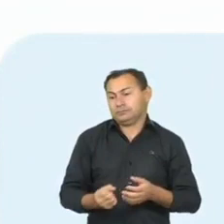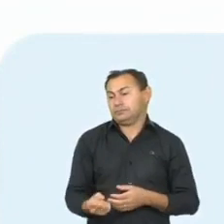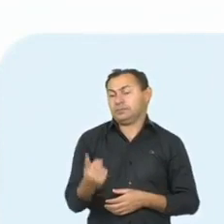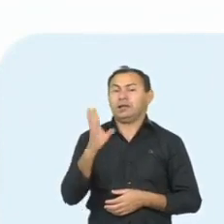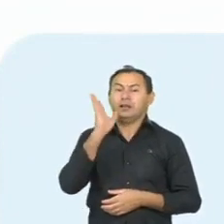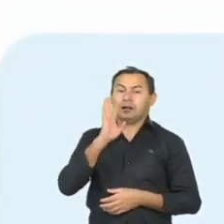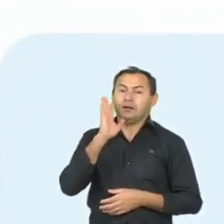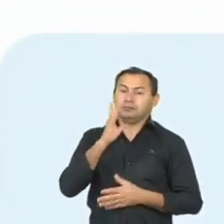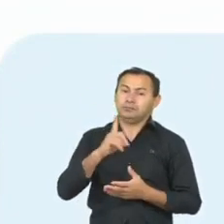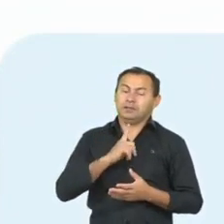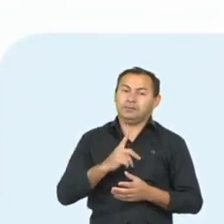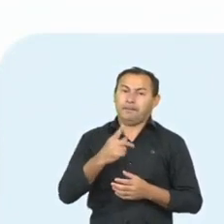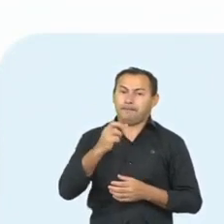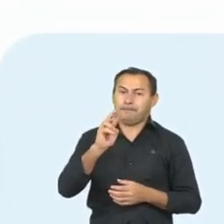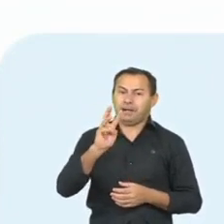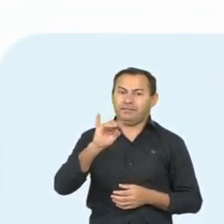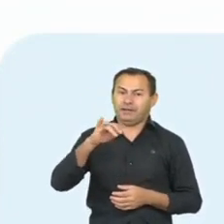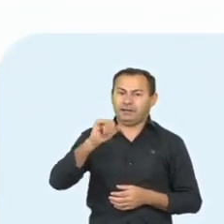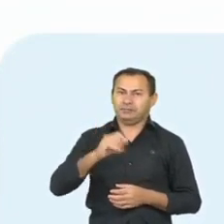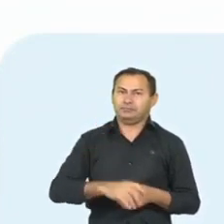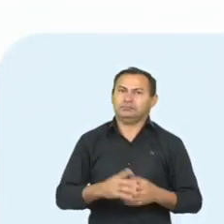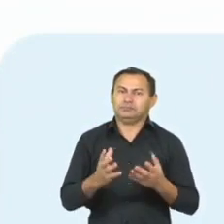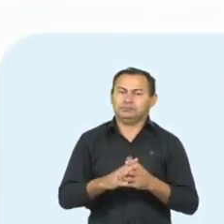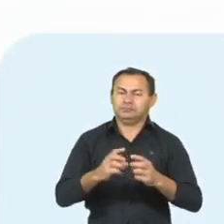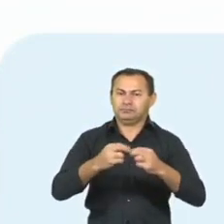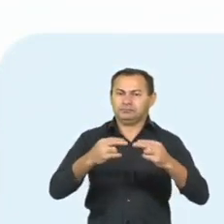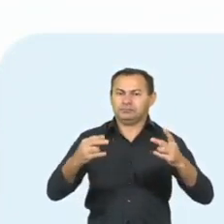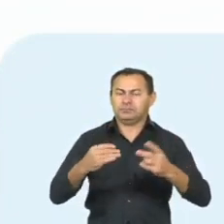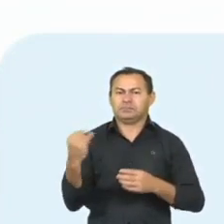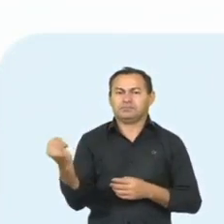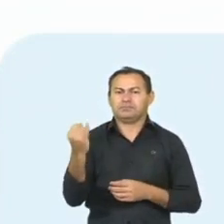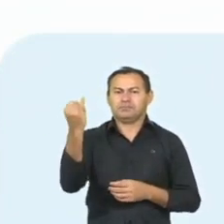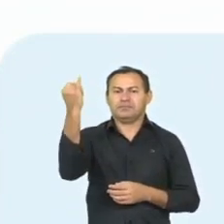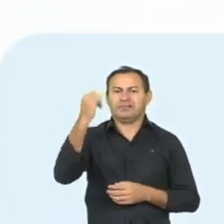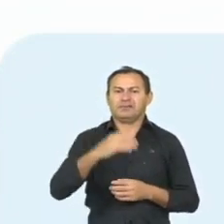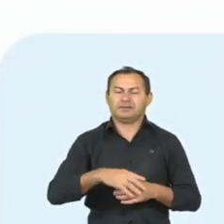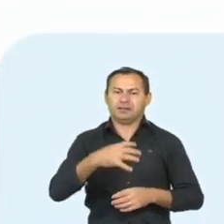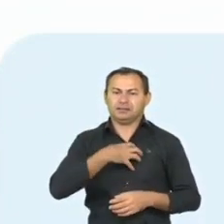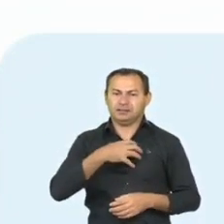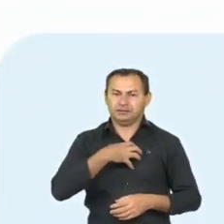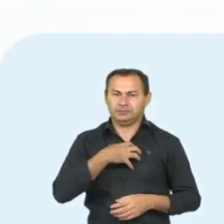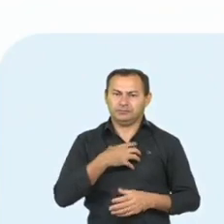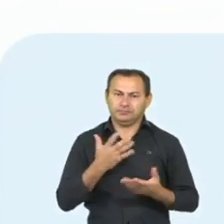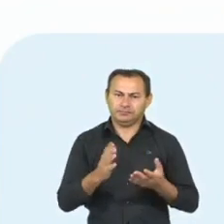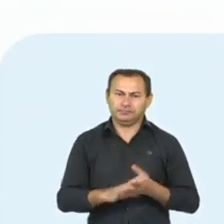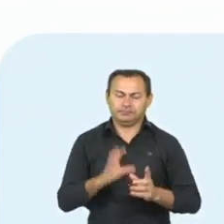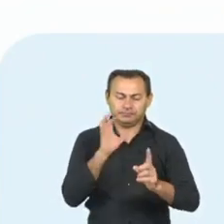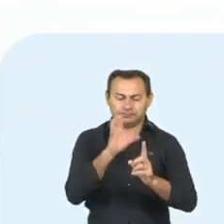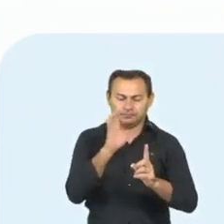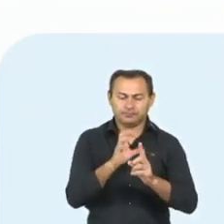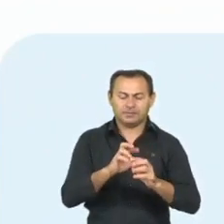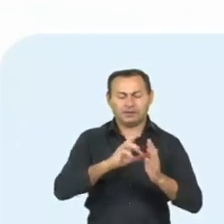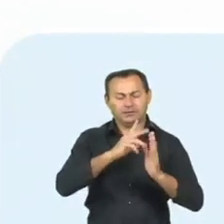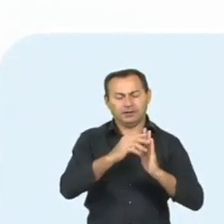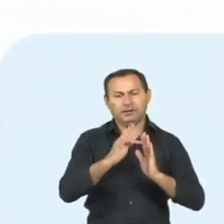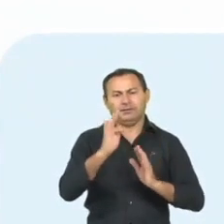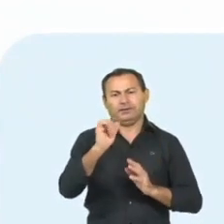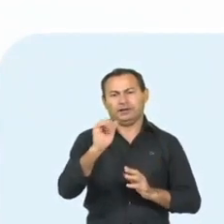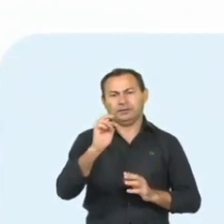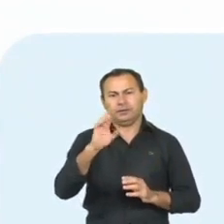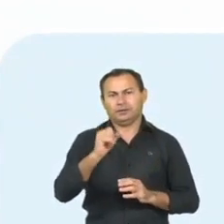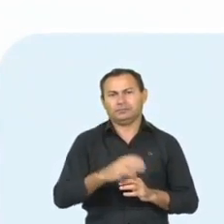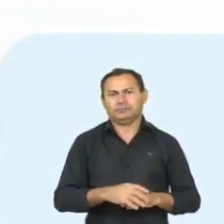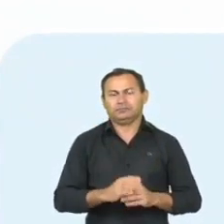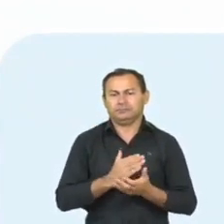legal. Eu tenho a prevalência como um aspecto importantíssimo nesse sentido. Ela é influenciada por vários fatores,